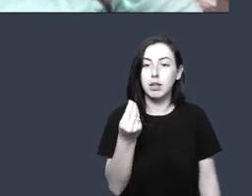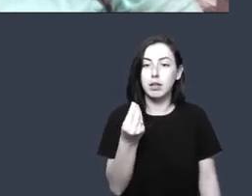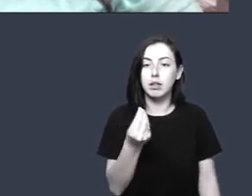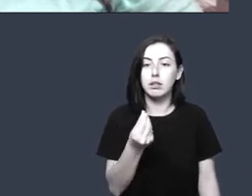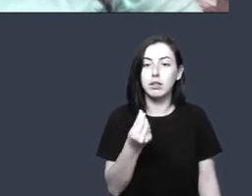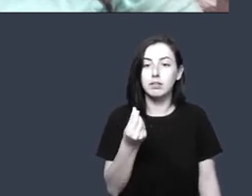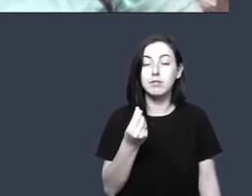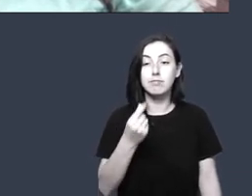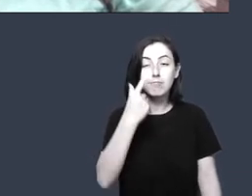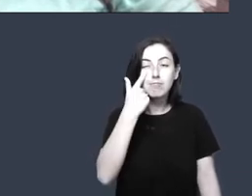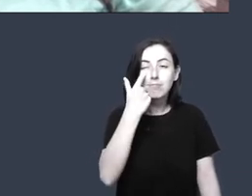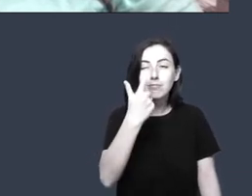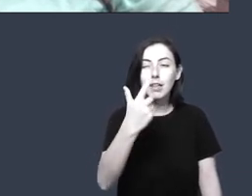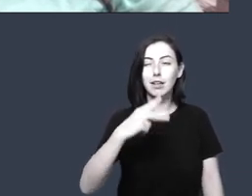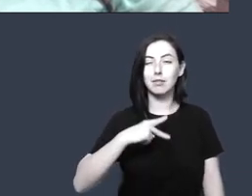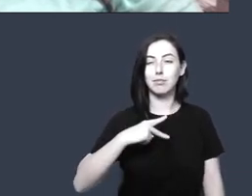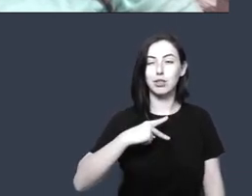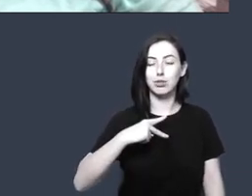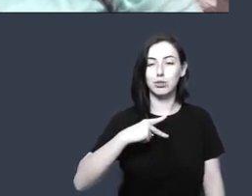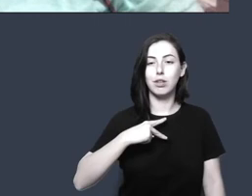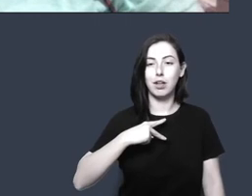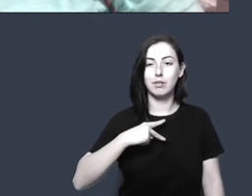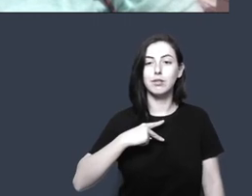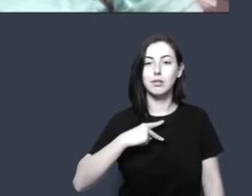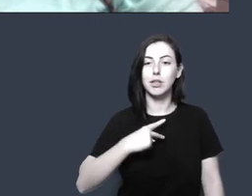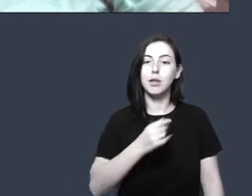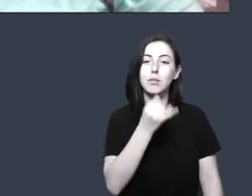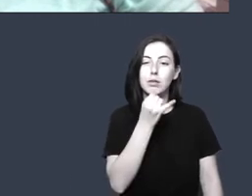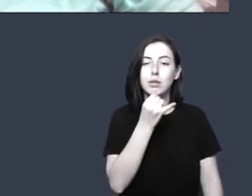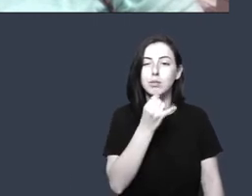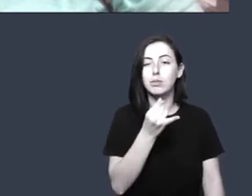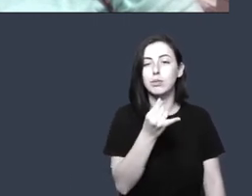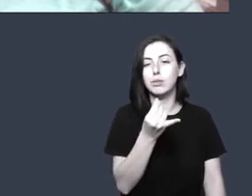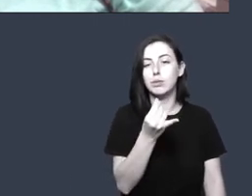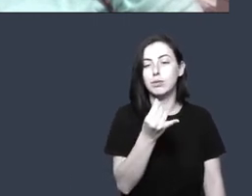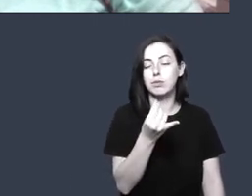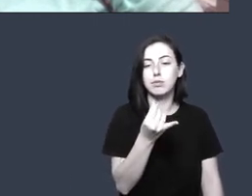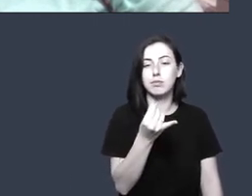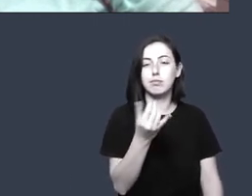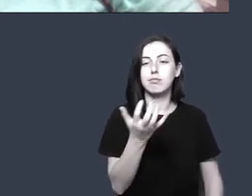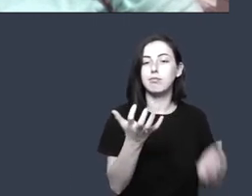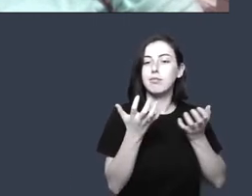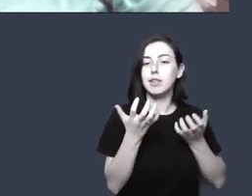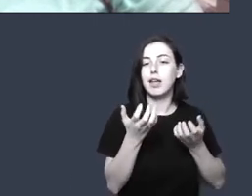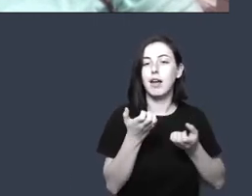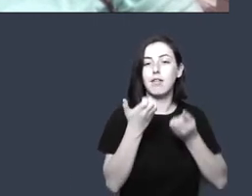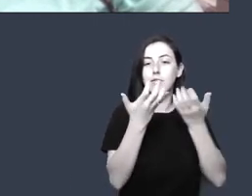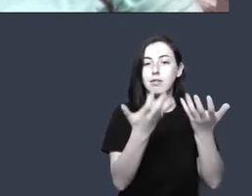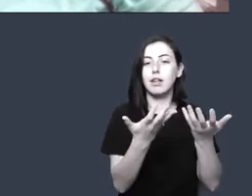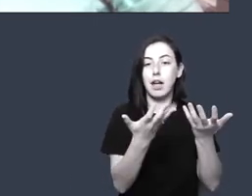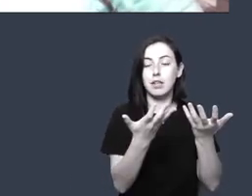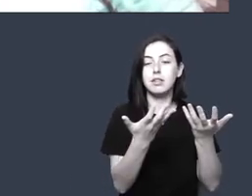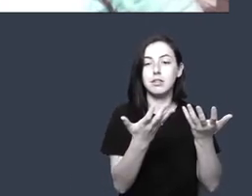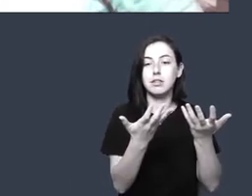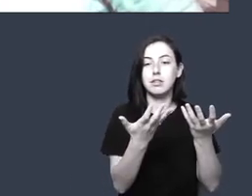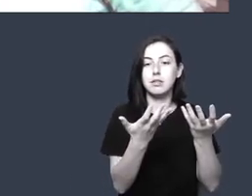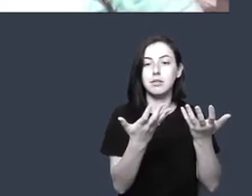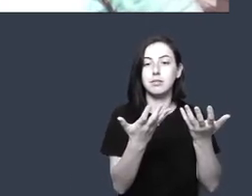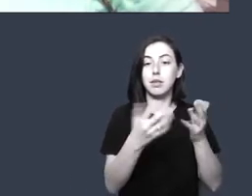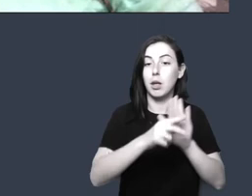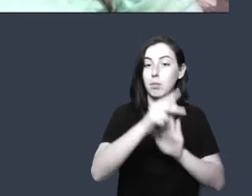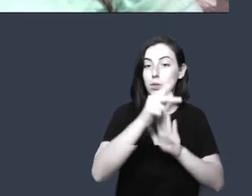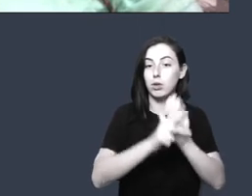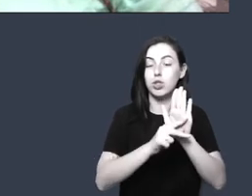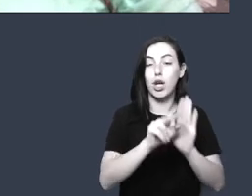bastante um interesse pessoal. Então, um dos exemplos, por exemplo, é falar sobre... tem um projeto chamado que é